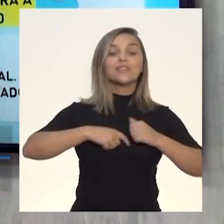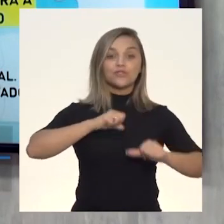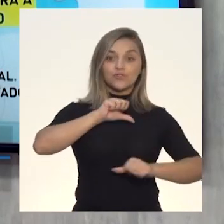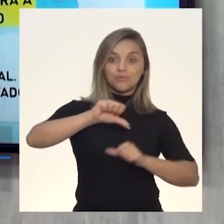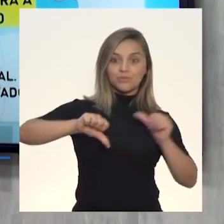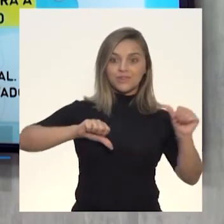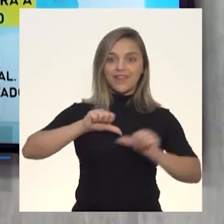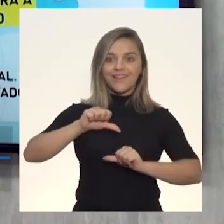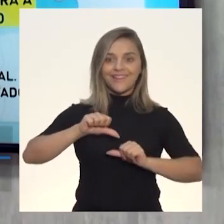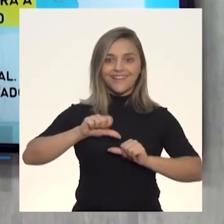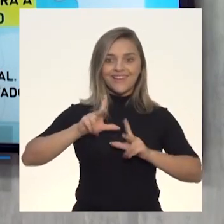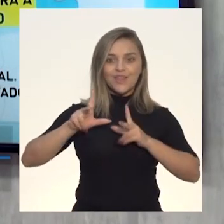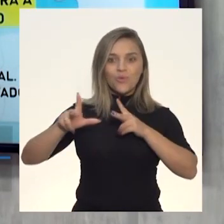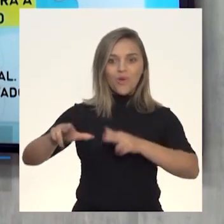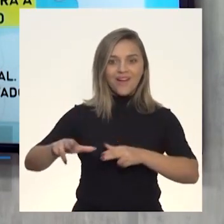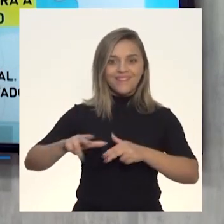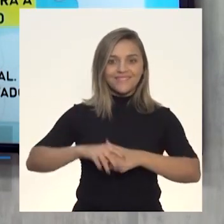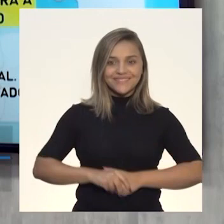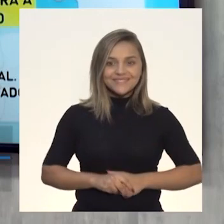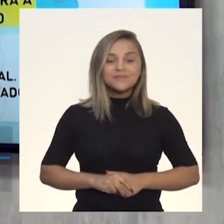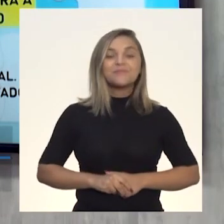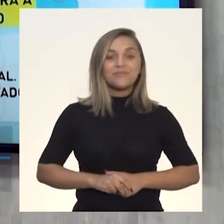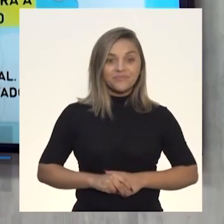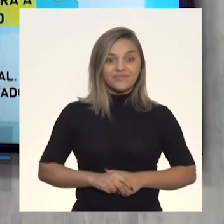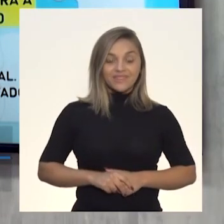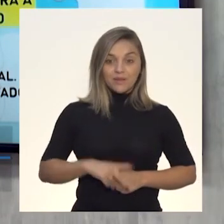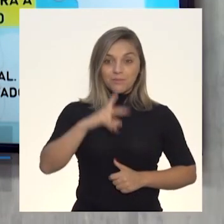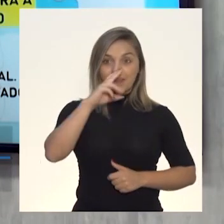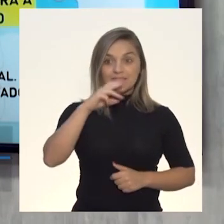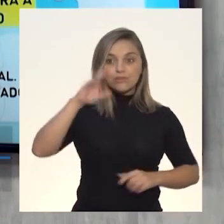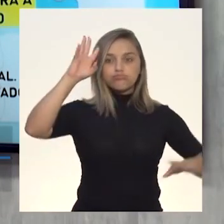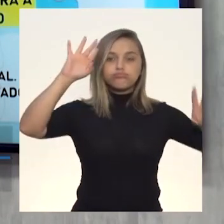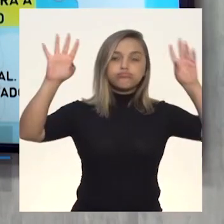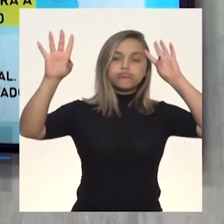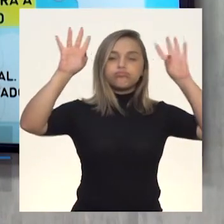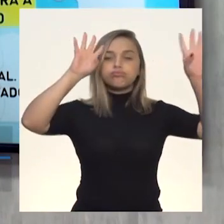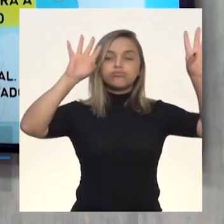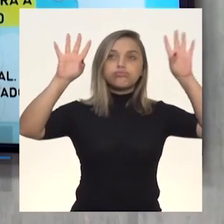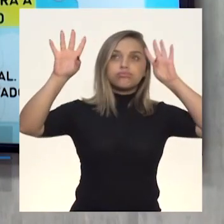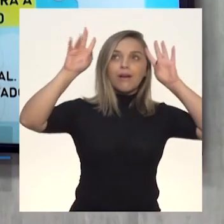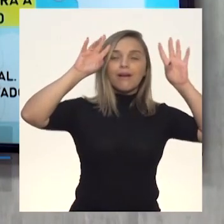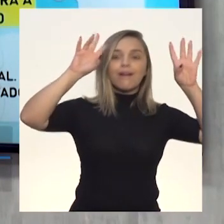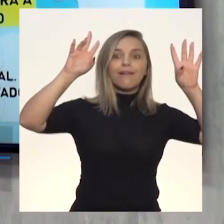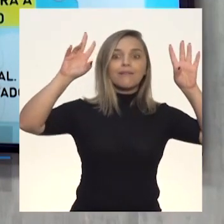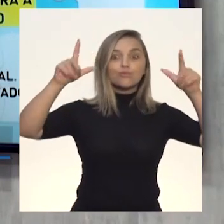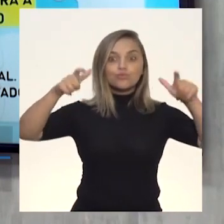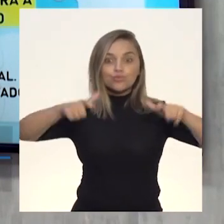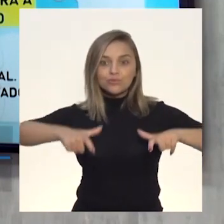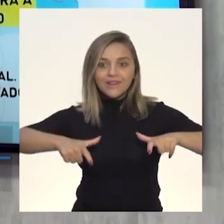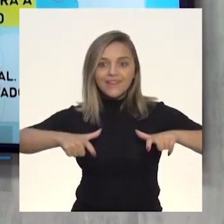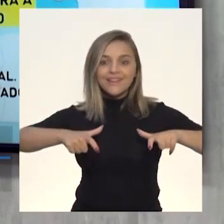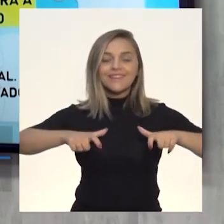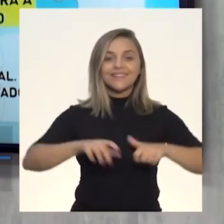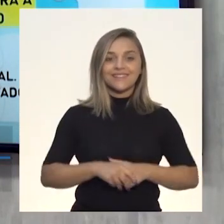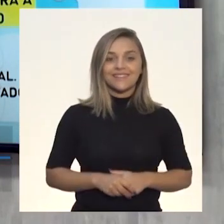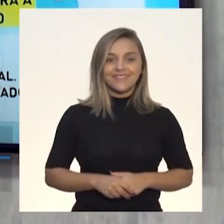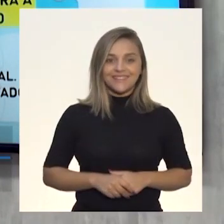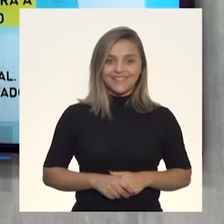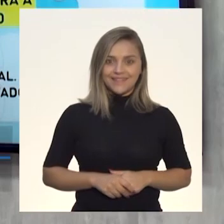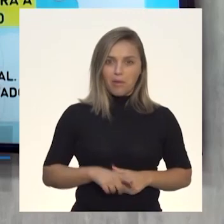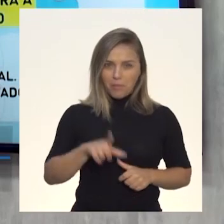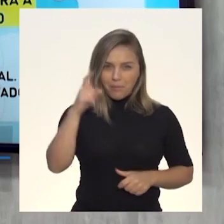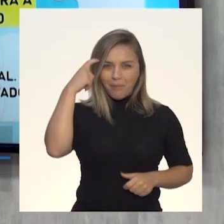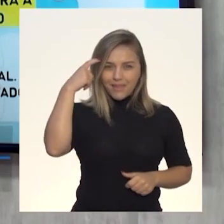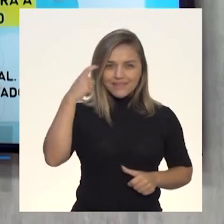naquela condição. A gente se transpõe para lá. A gente se imagina lá. Felps, você é maluco? Pensa